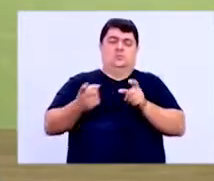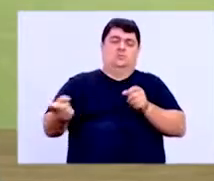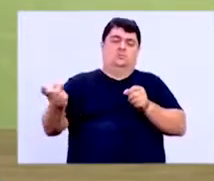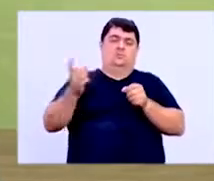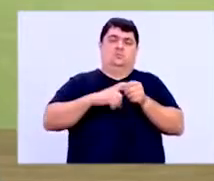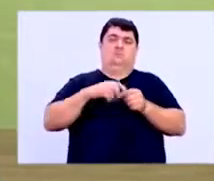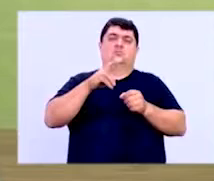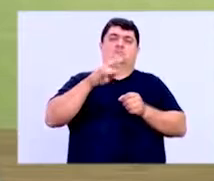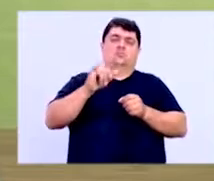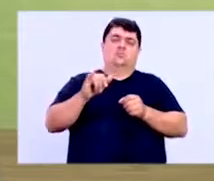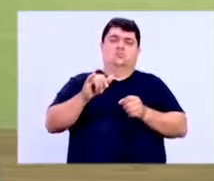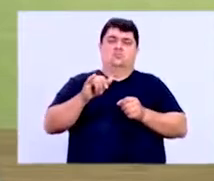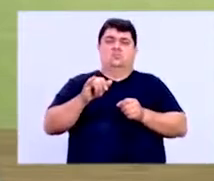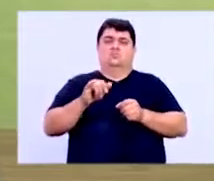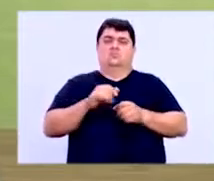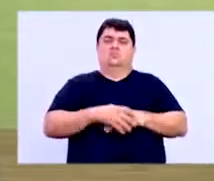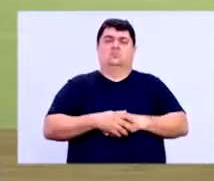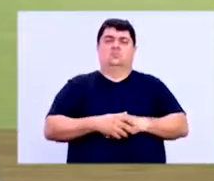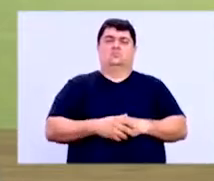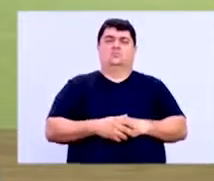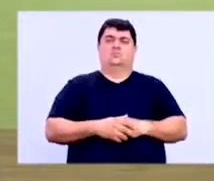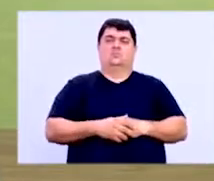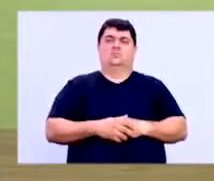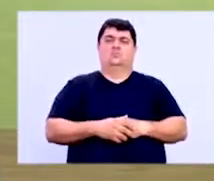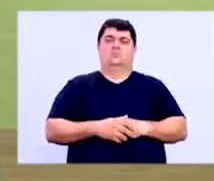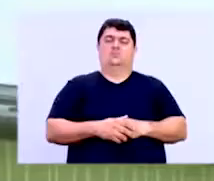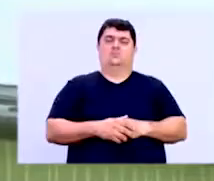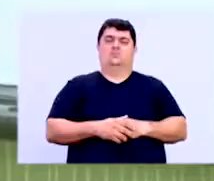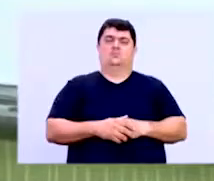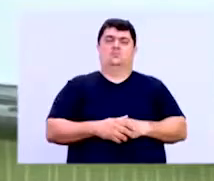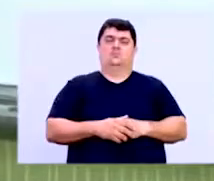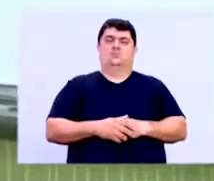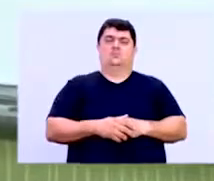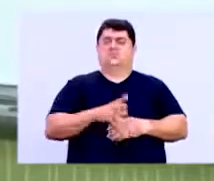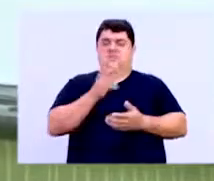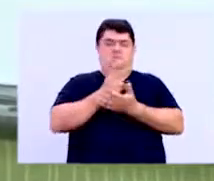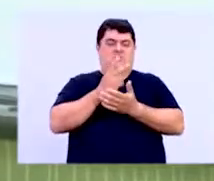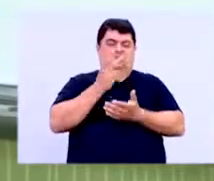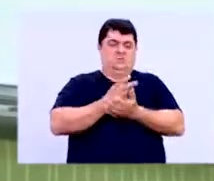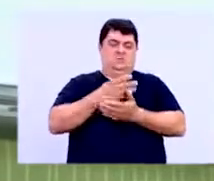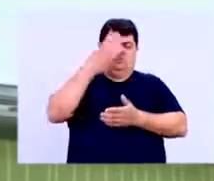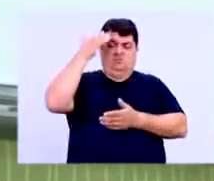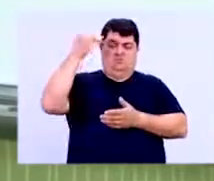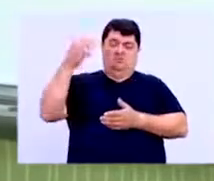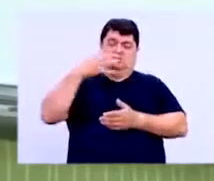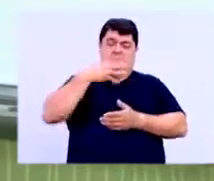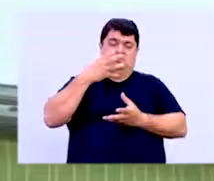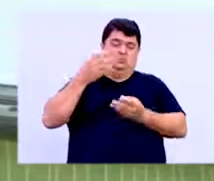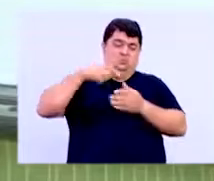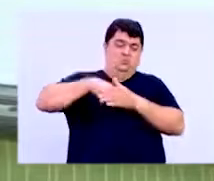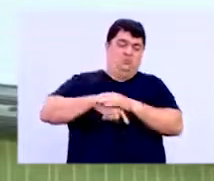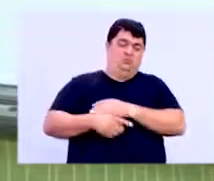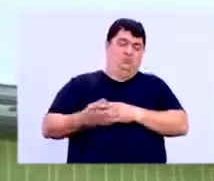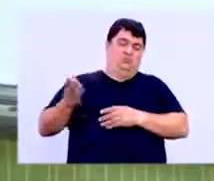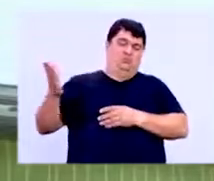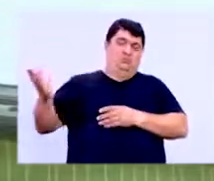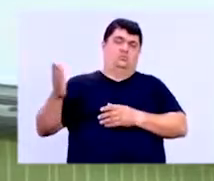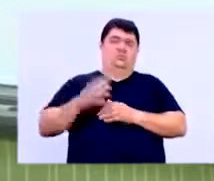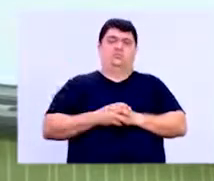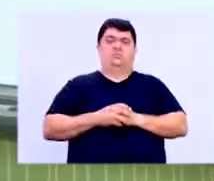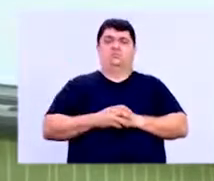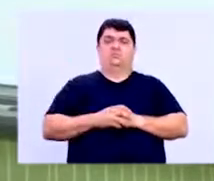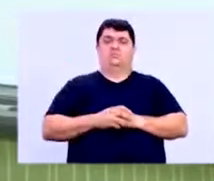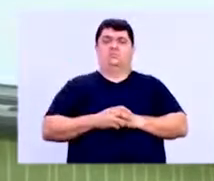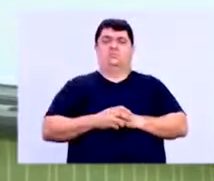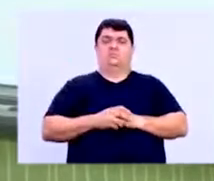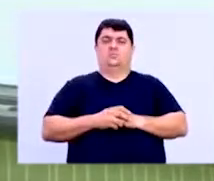vai lhe proporcionar. Professor Ivan sempre agregando conhecimento, isso aí é um poço de conhecimento. E então é isso,